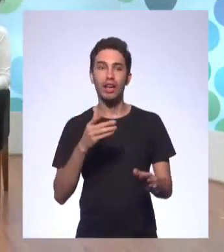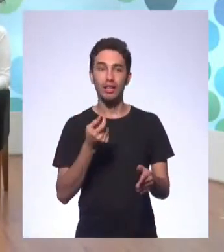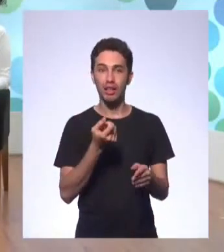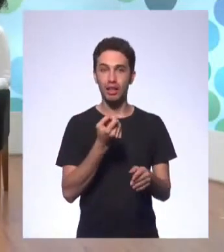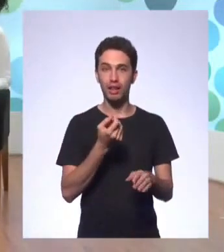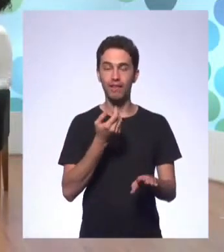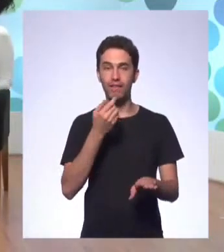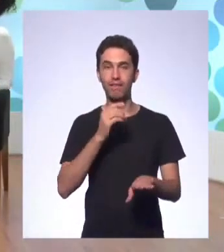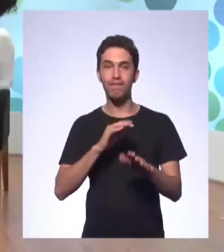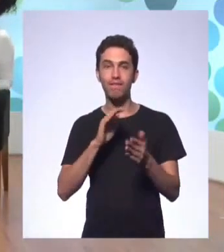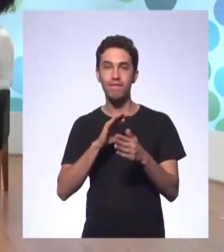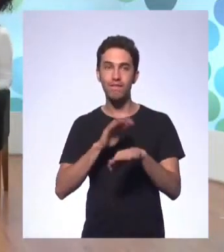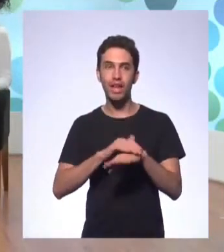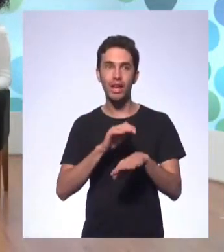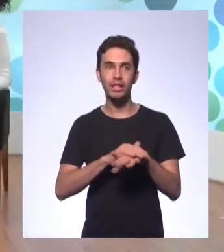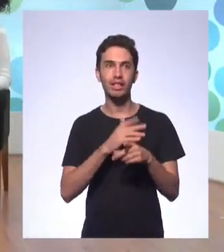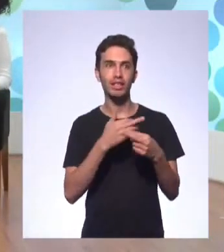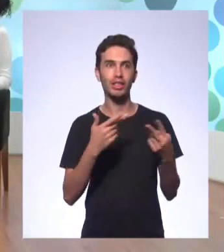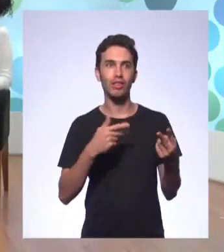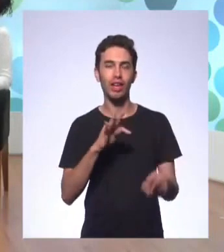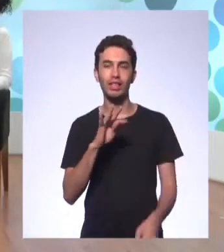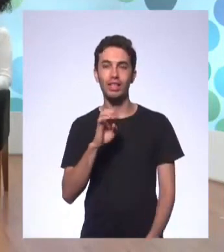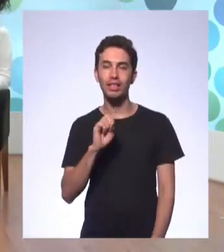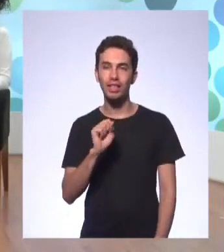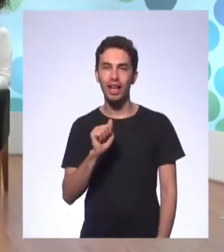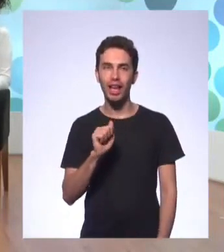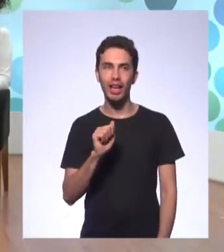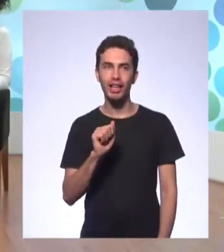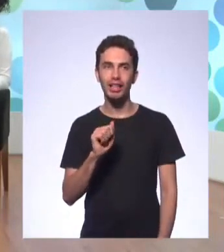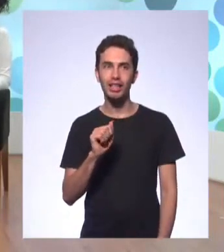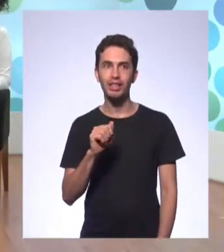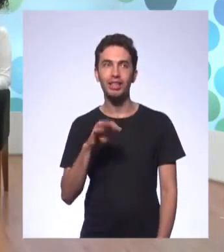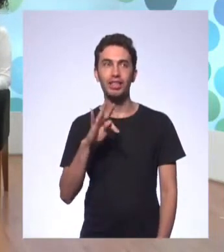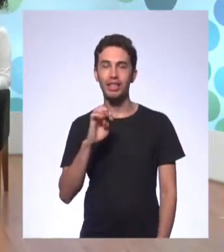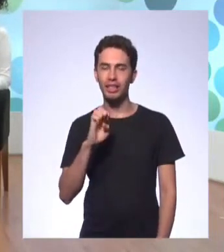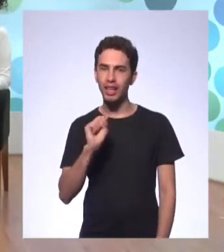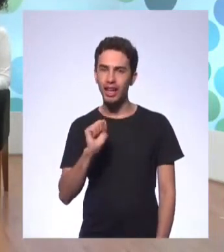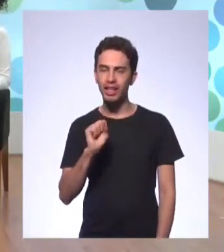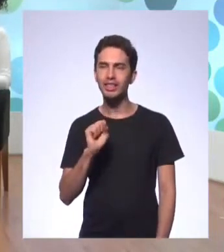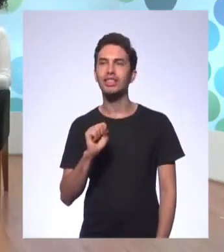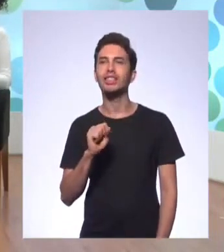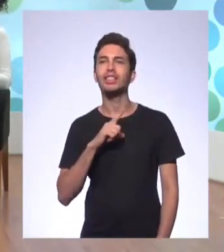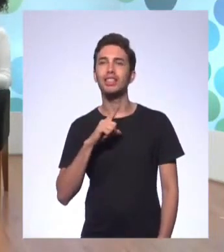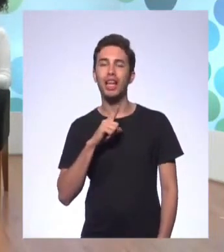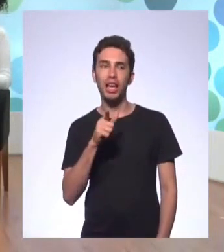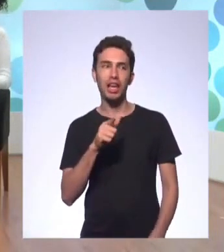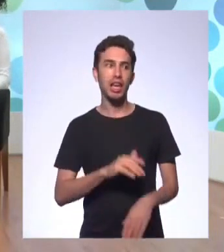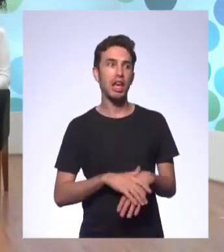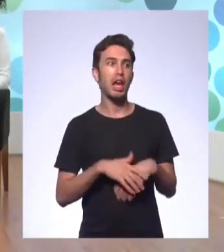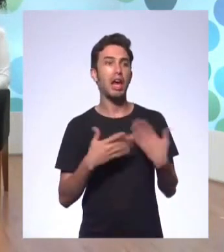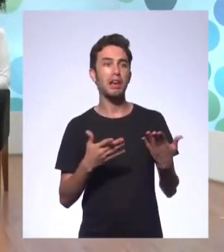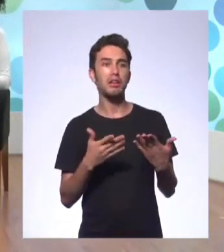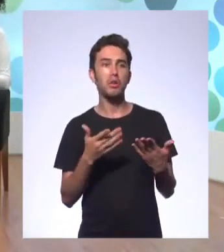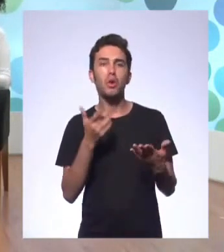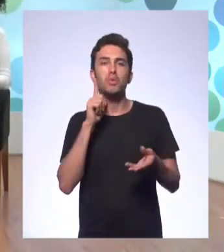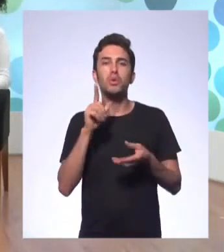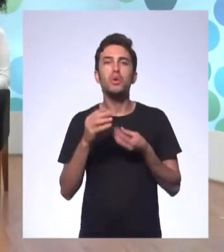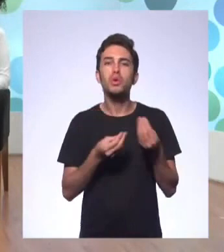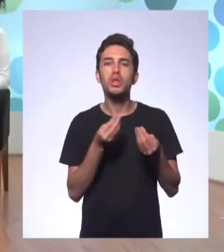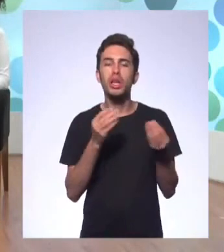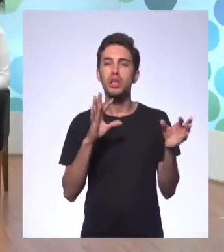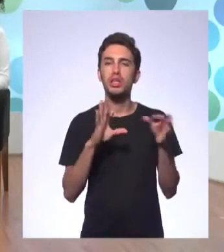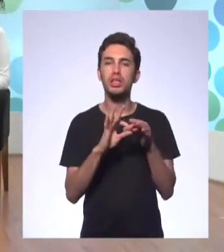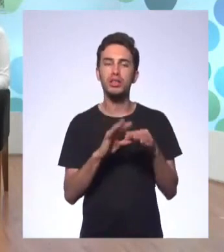ideias. Nem tantas teses assim, mas quando a gente não tem muita clareza do